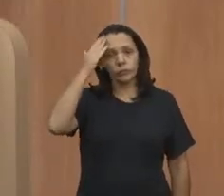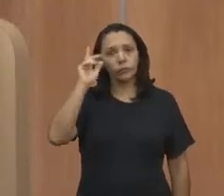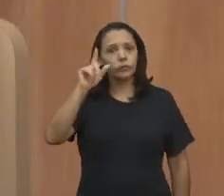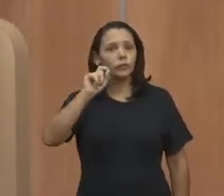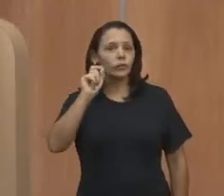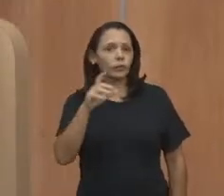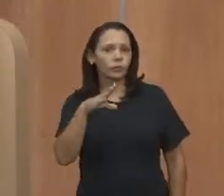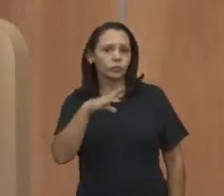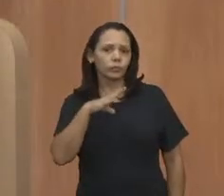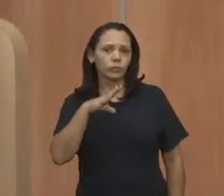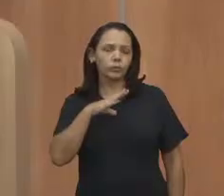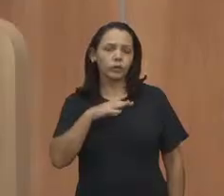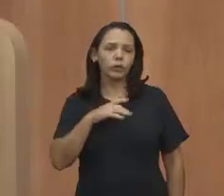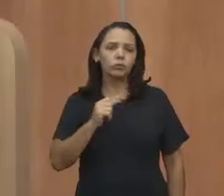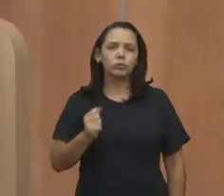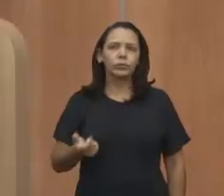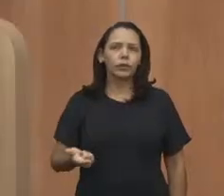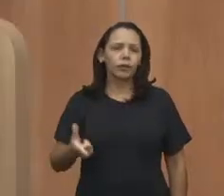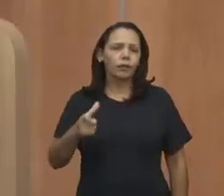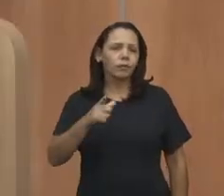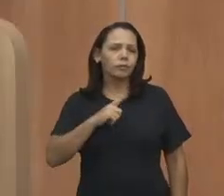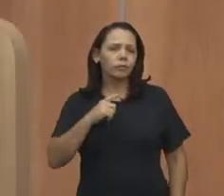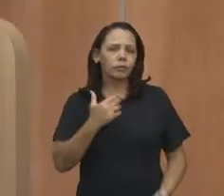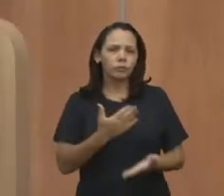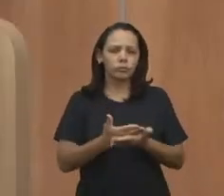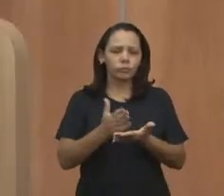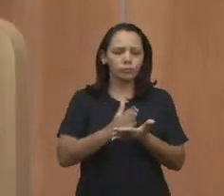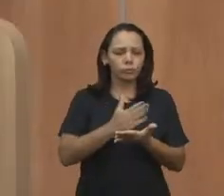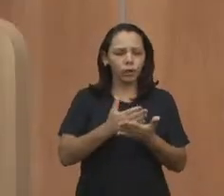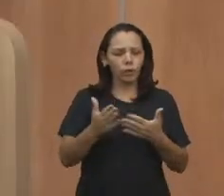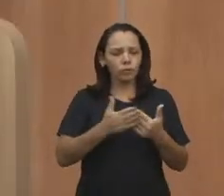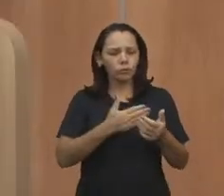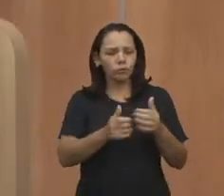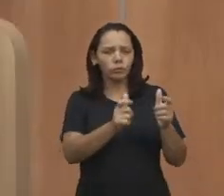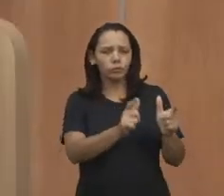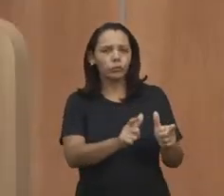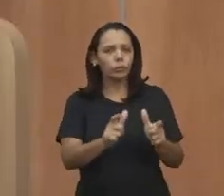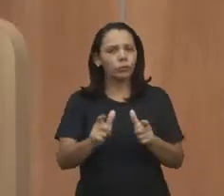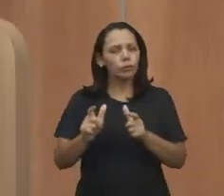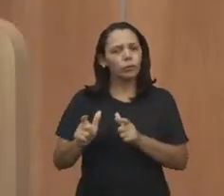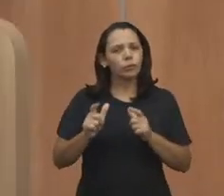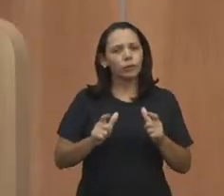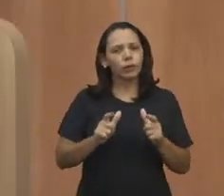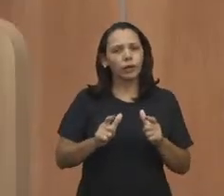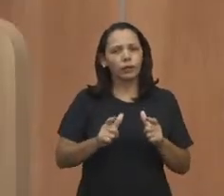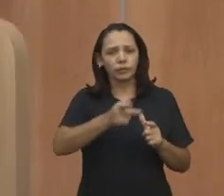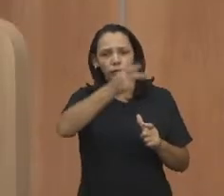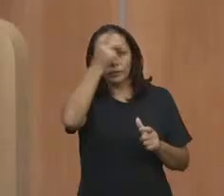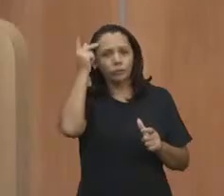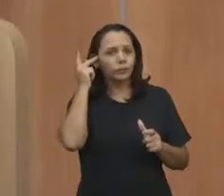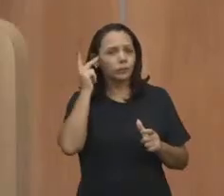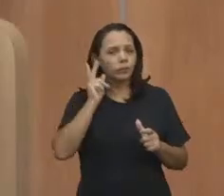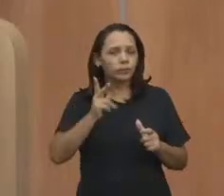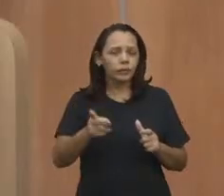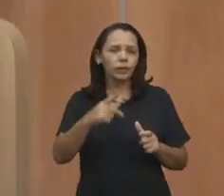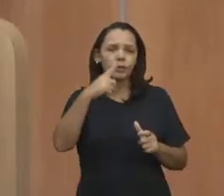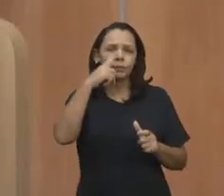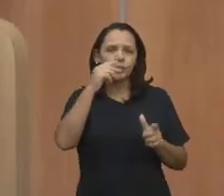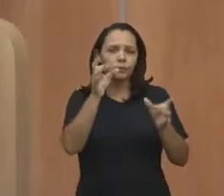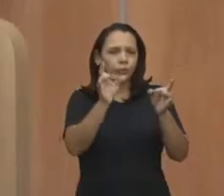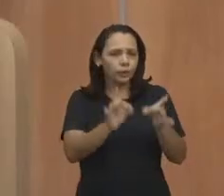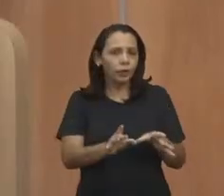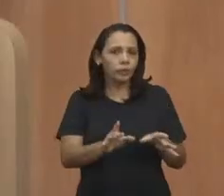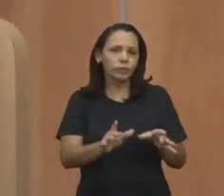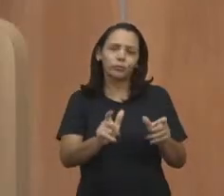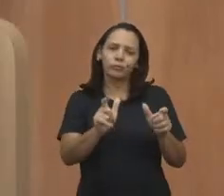cidade tem alguns pontos viciados, que a gente sabe que as pessoas fazem esse descarte irregular,